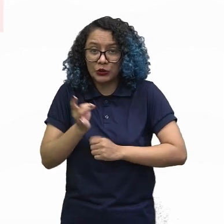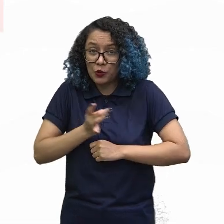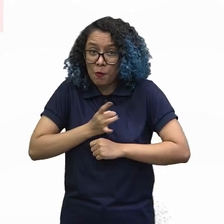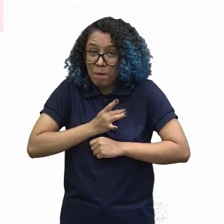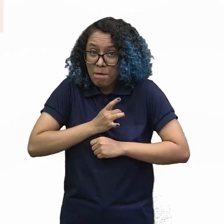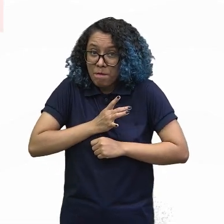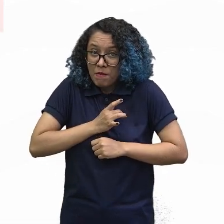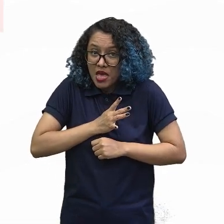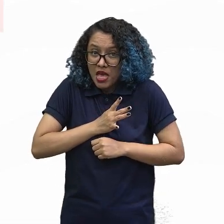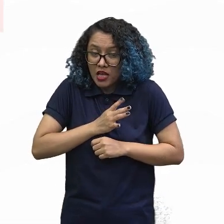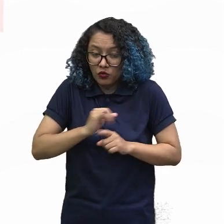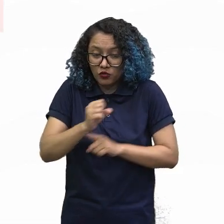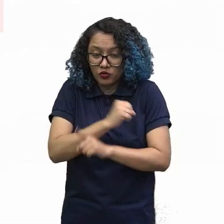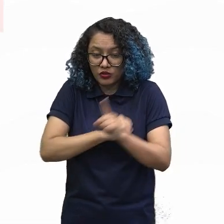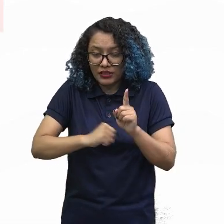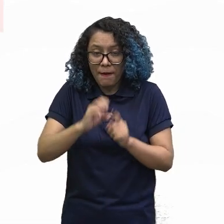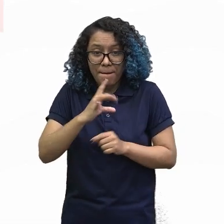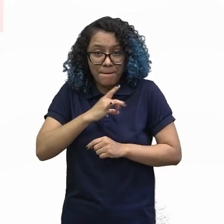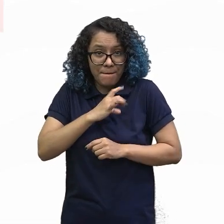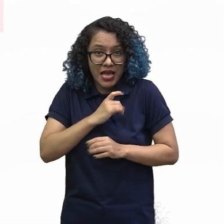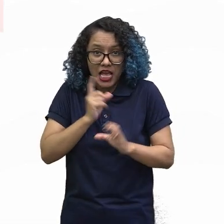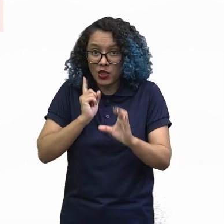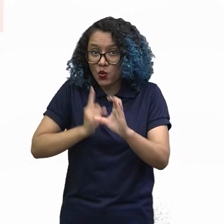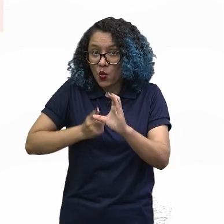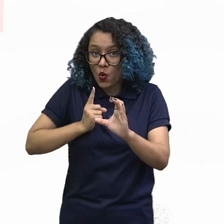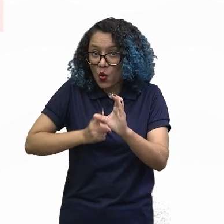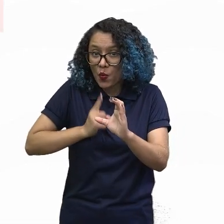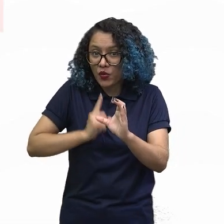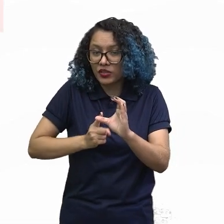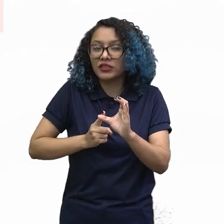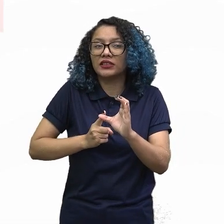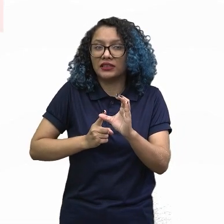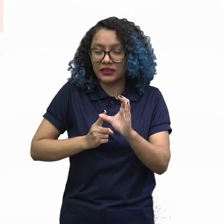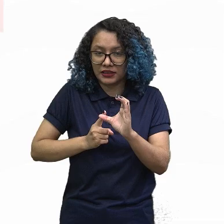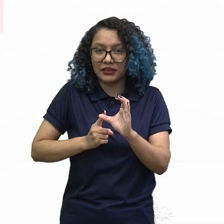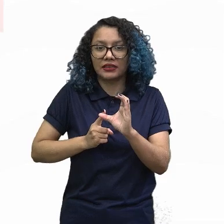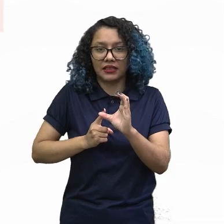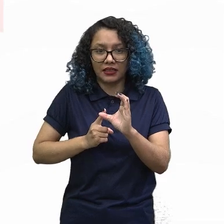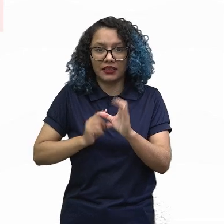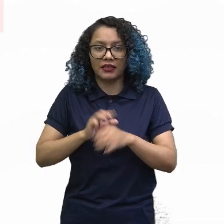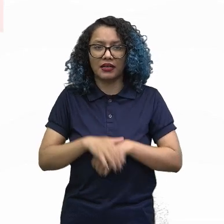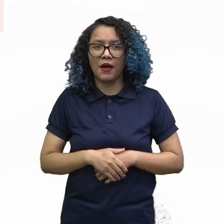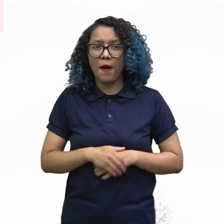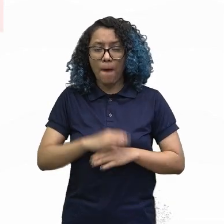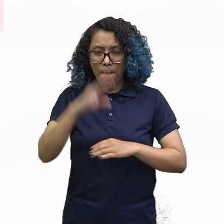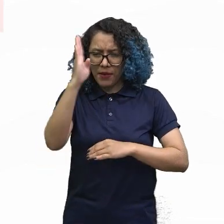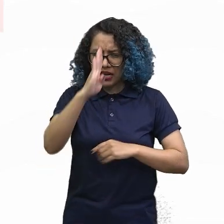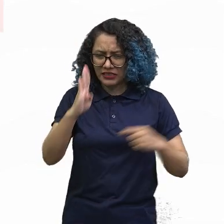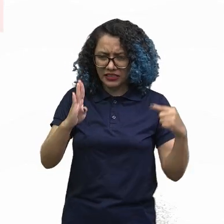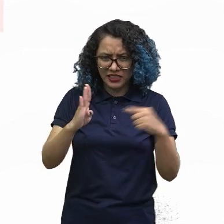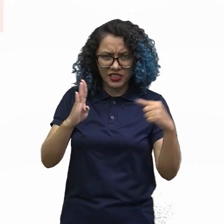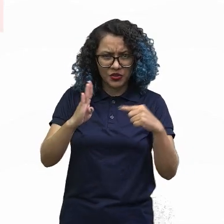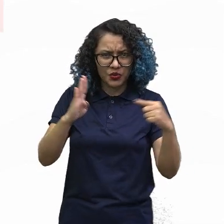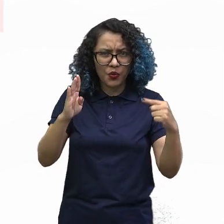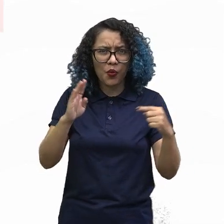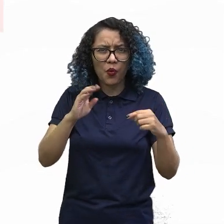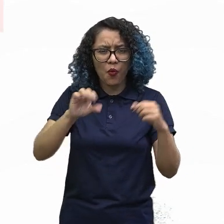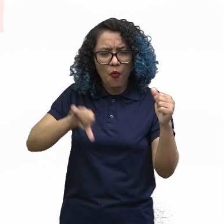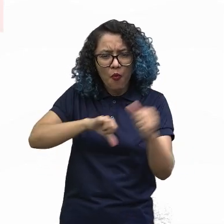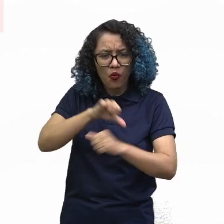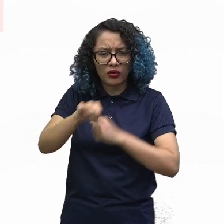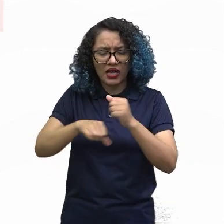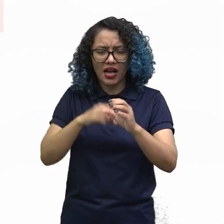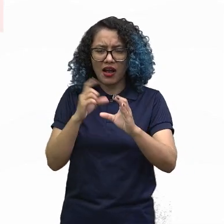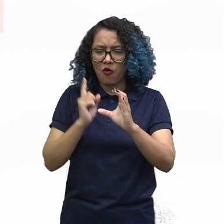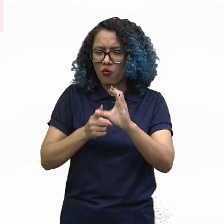medo social, dessa ameaça comunista. O Brasil não pode se tornar comunista. E agora? Então, o